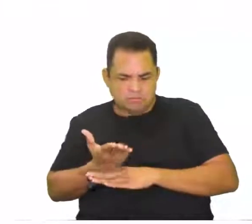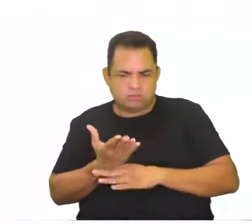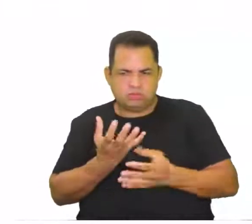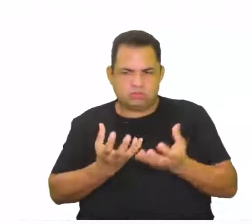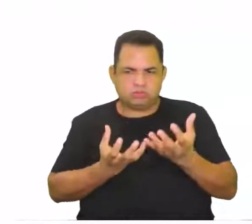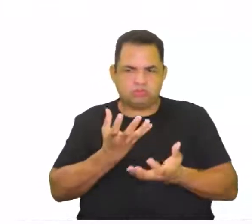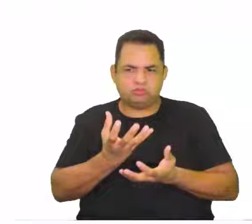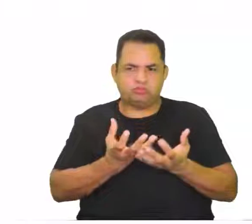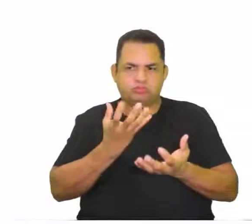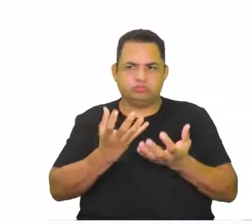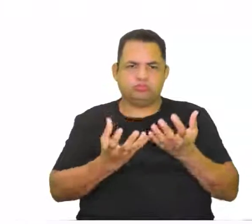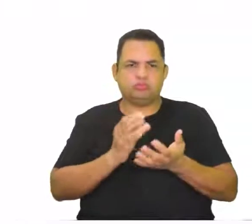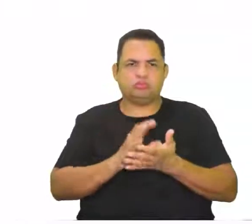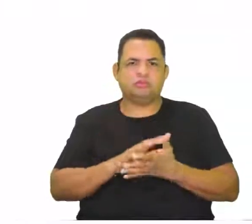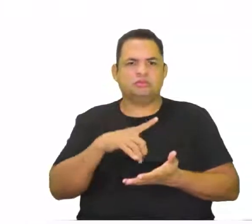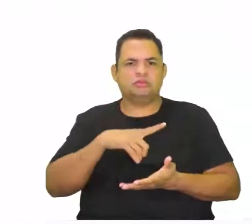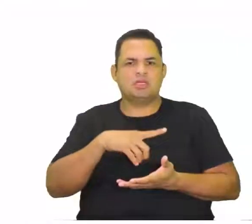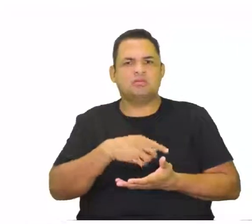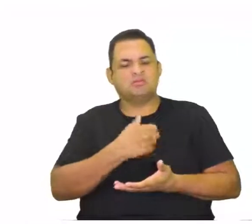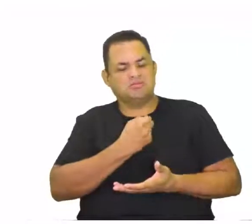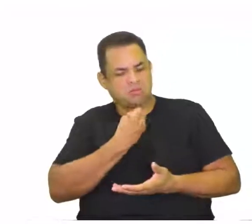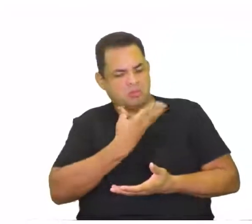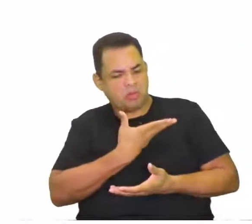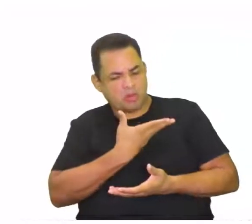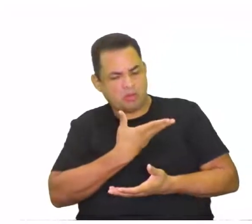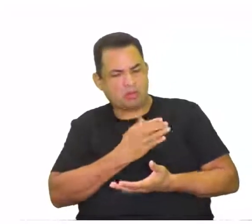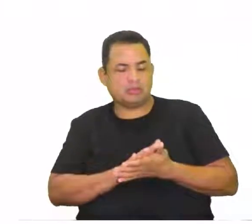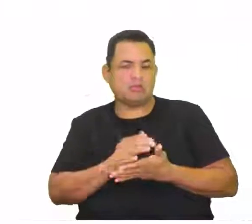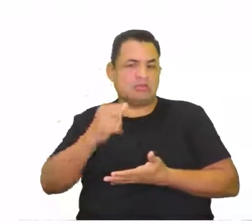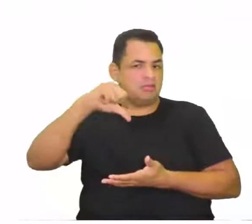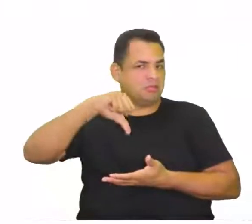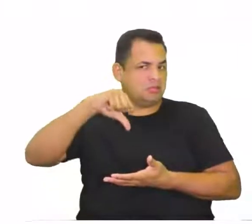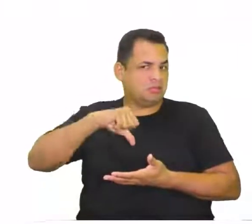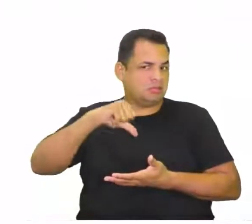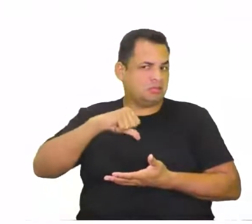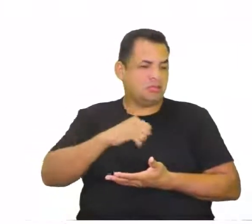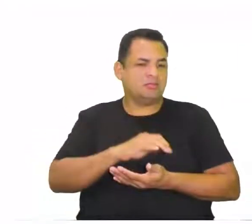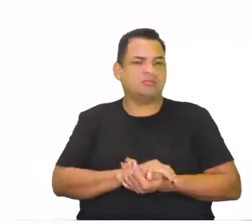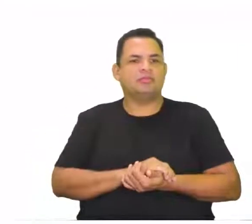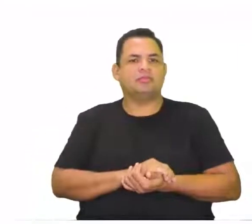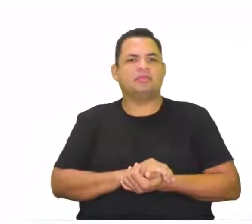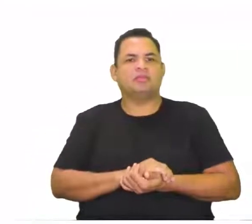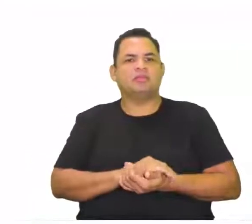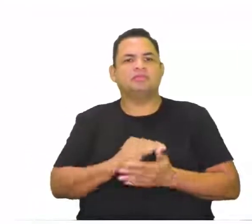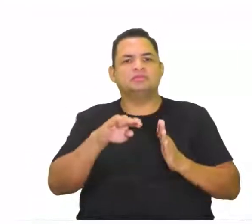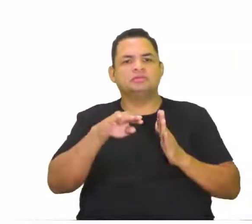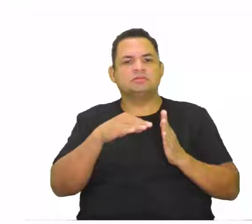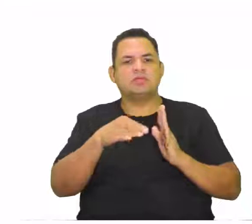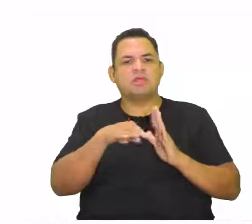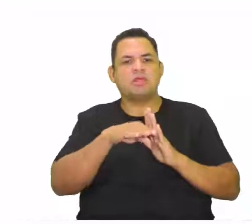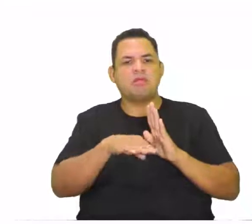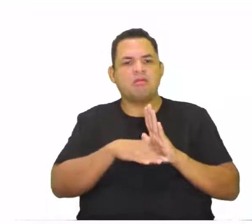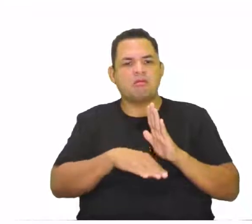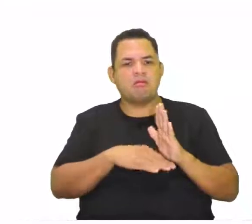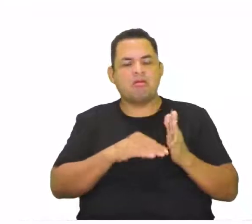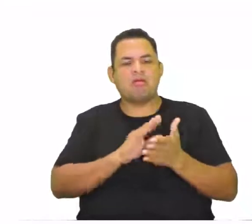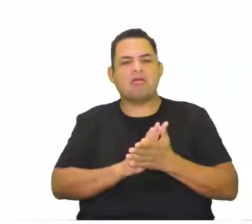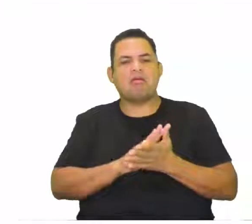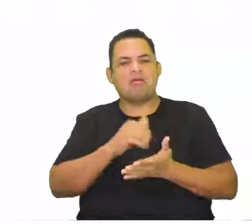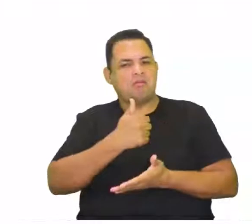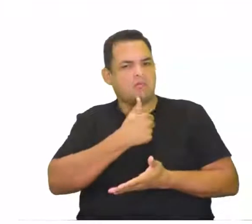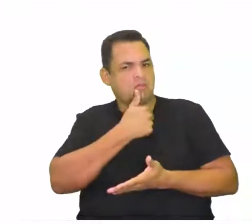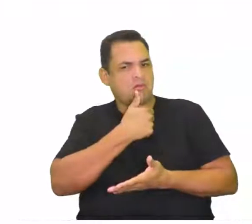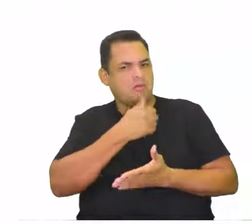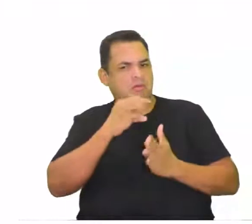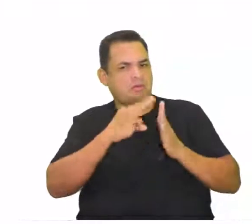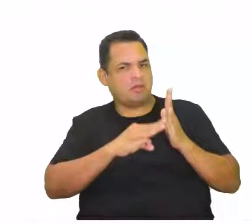deles apresenta vantagens e desvantagens. Considerando as seguintes vantagens do método